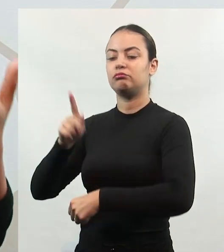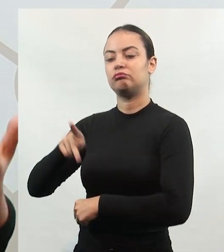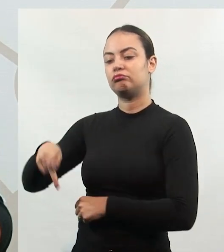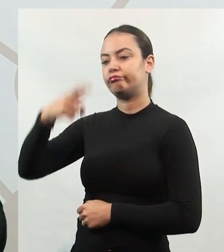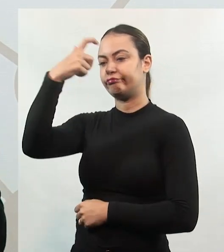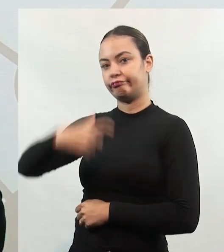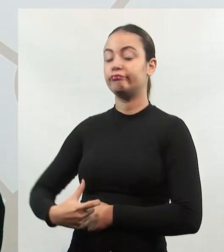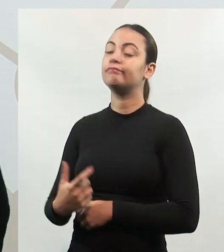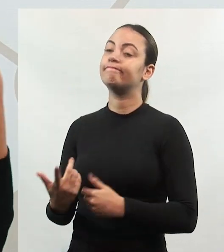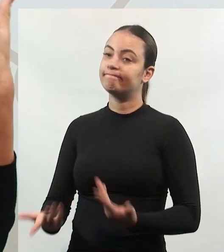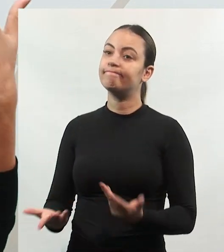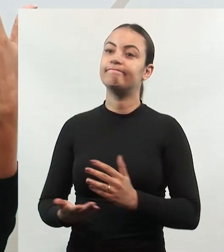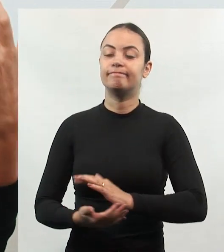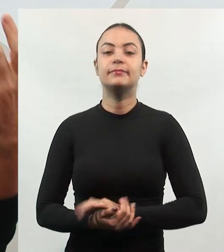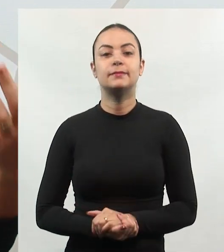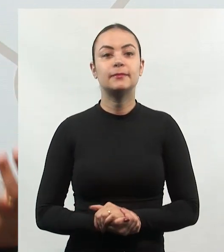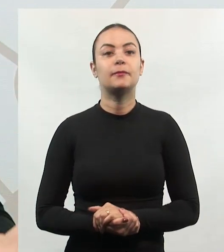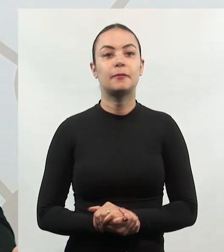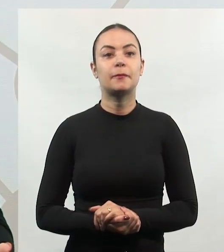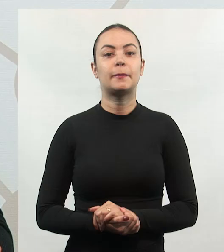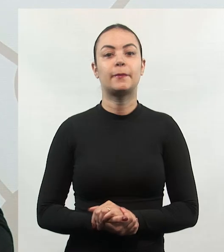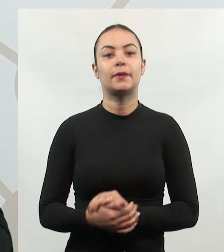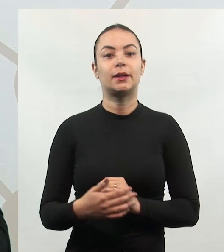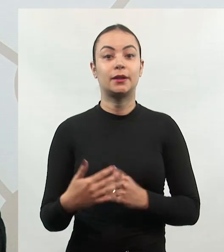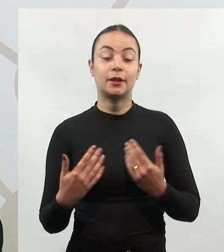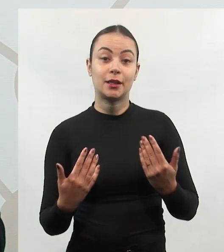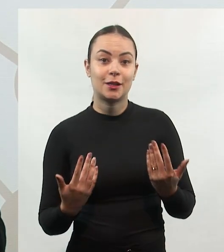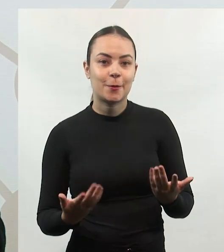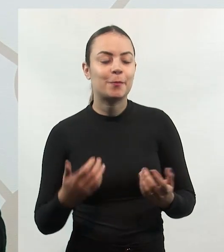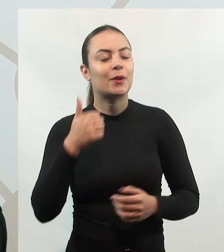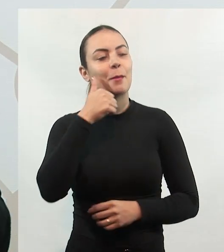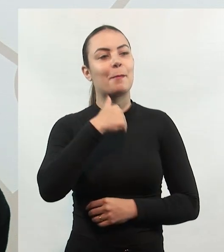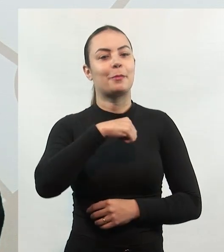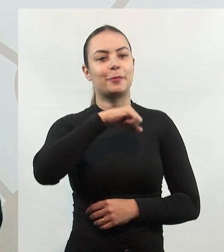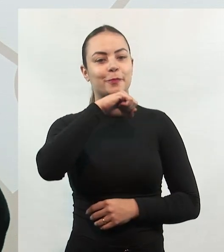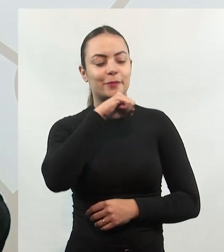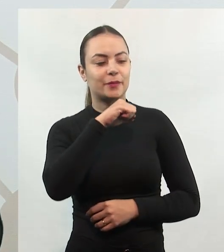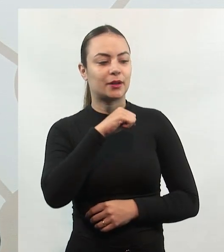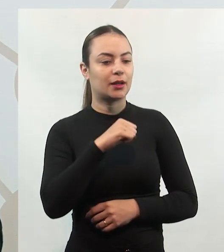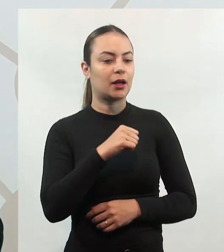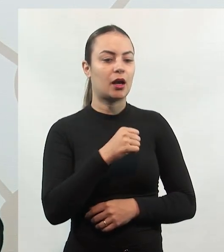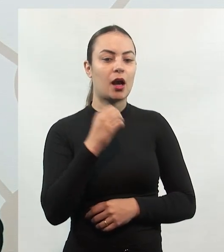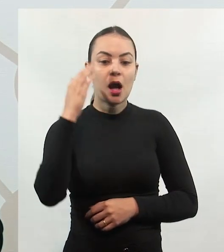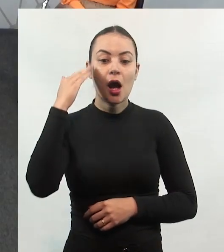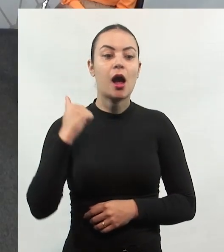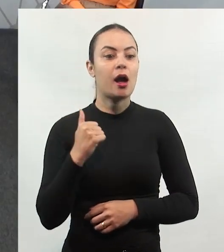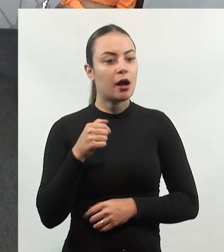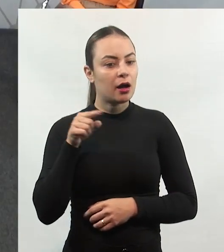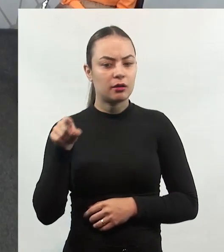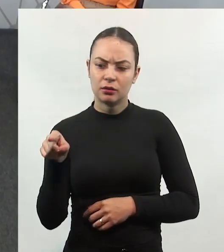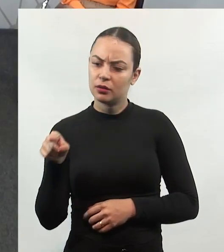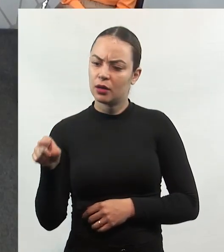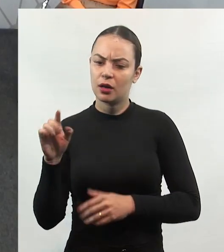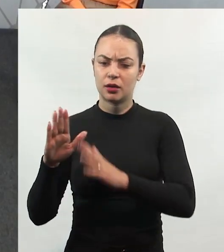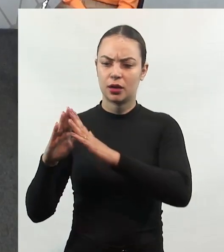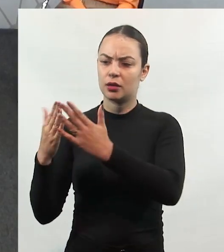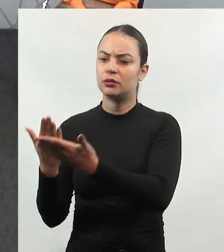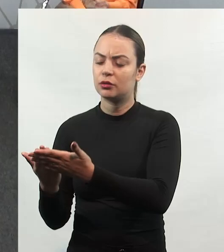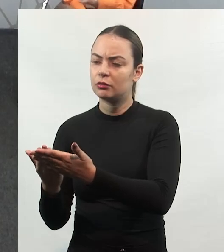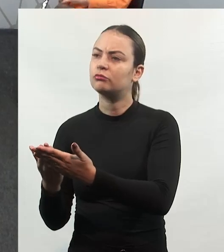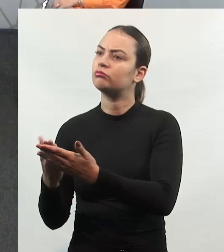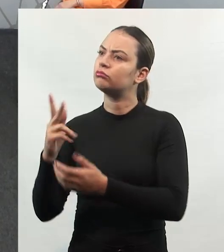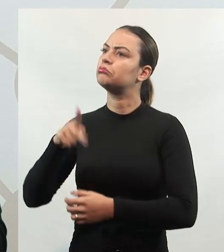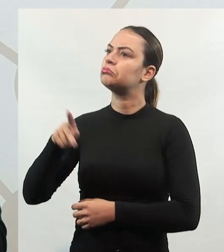fazia magistério e terminava lá essa etapa da educação básica já com uma profissionalização, uma oportunidade